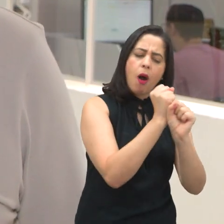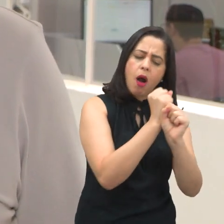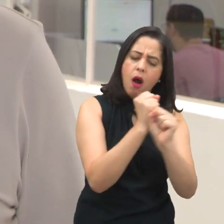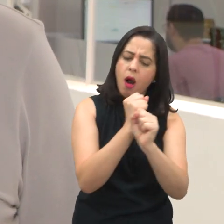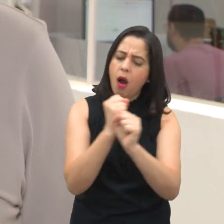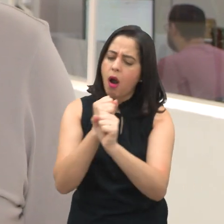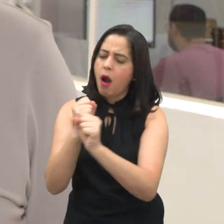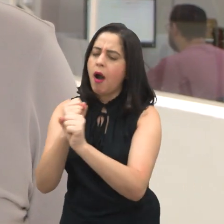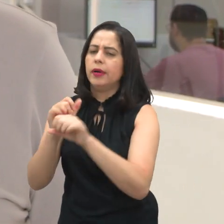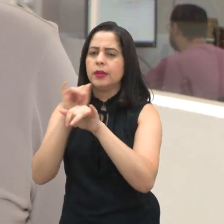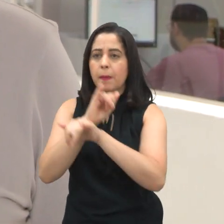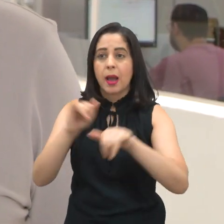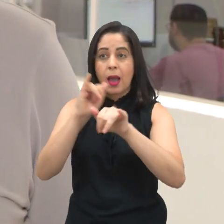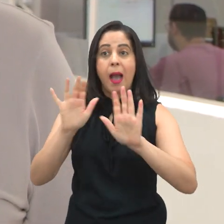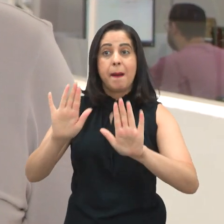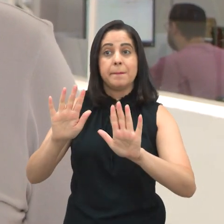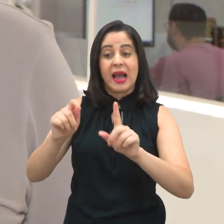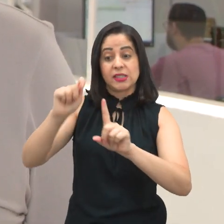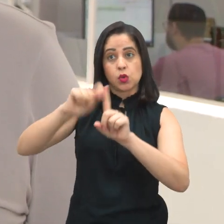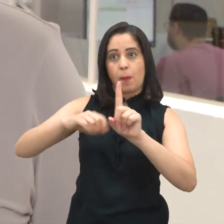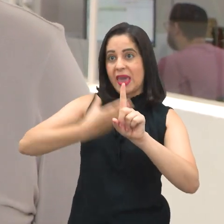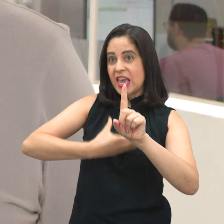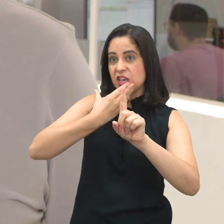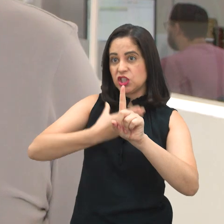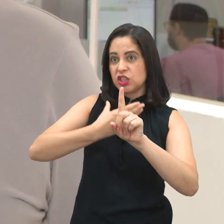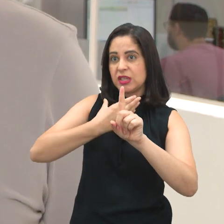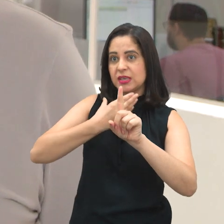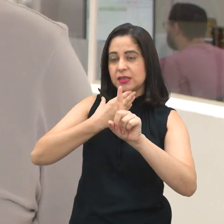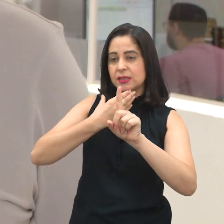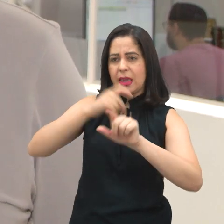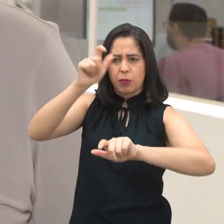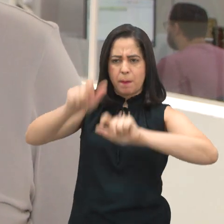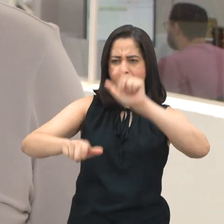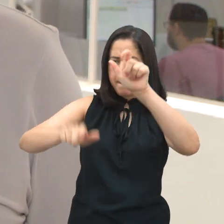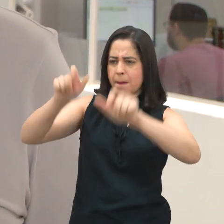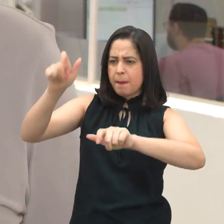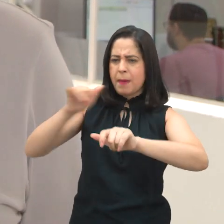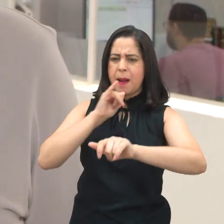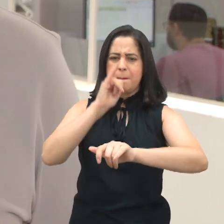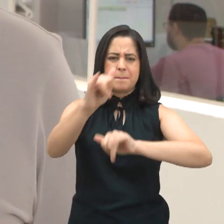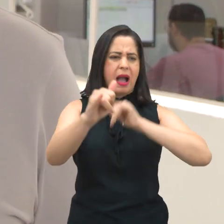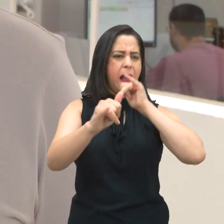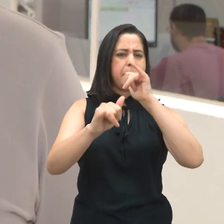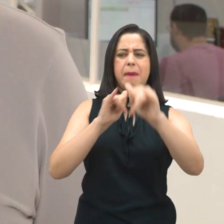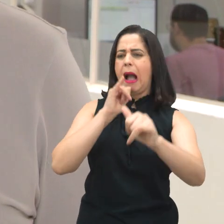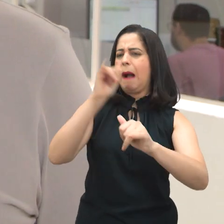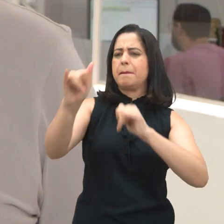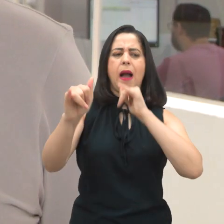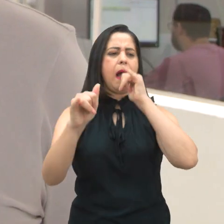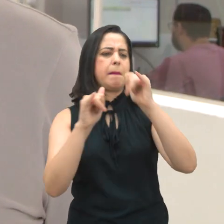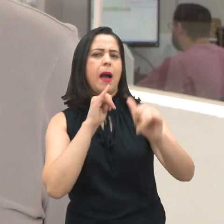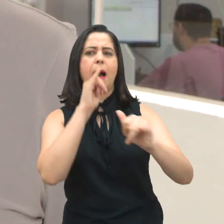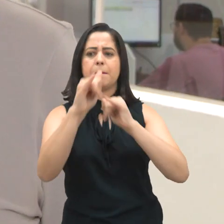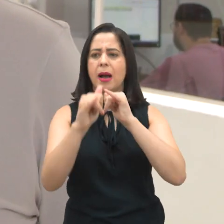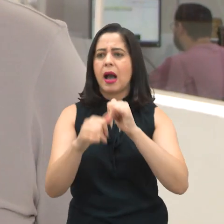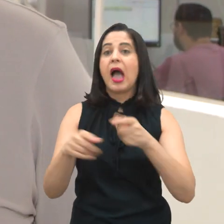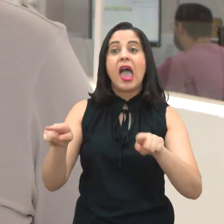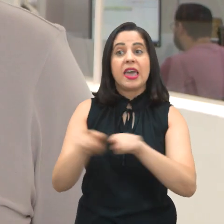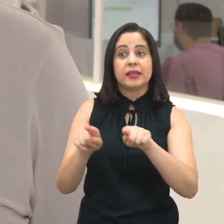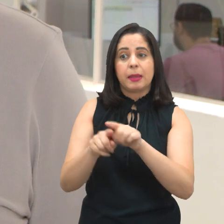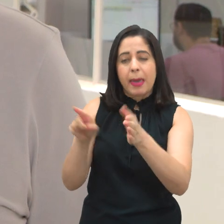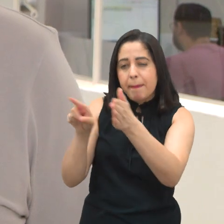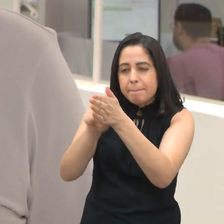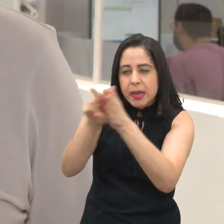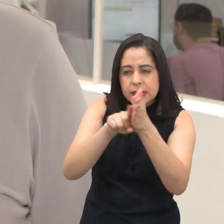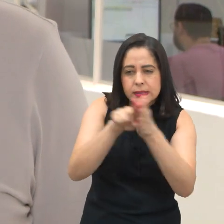ano, com o intuito de aumentar a conscientização e aumentar a oportunidade das pessoas virem saber se porventura estão infectadas